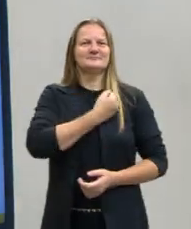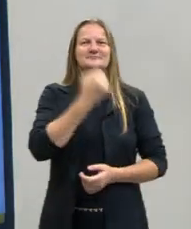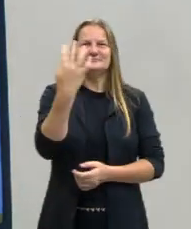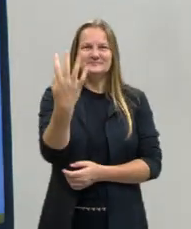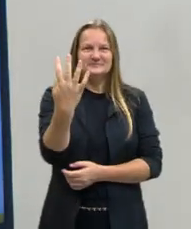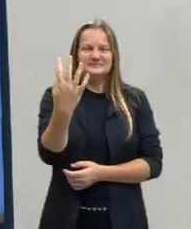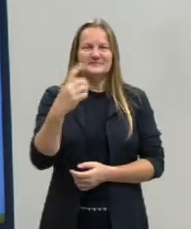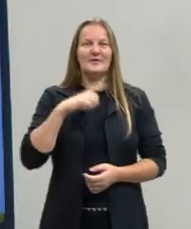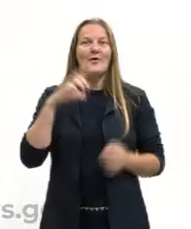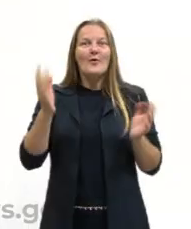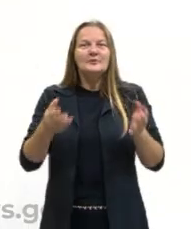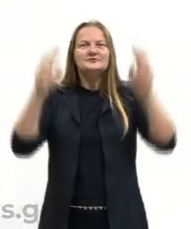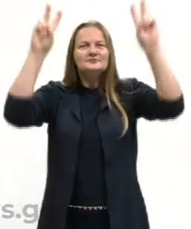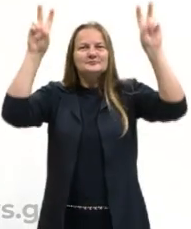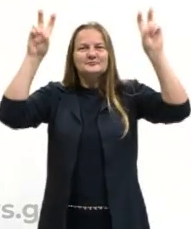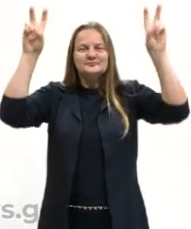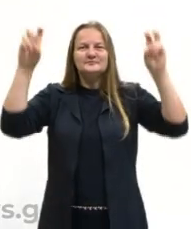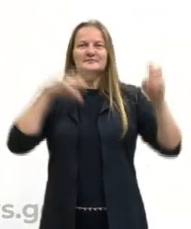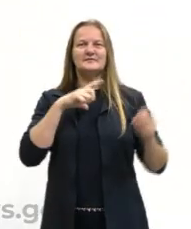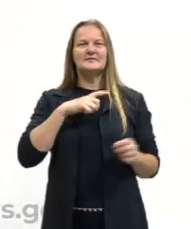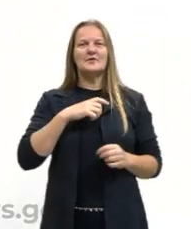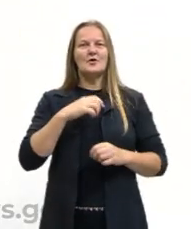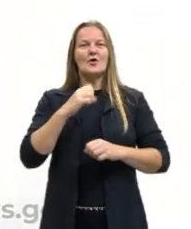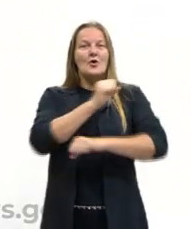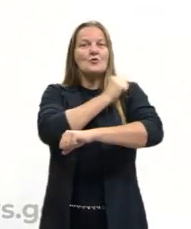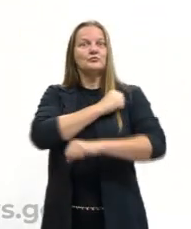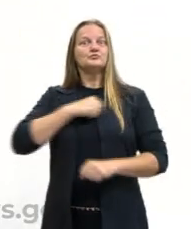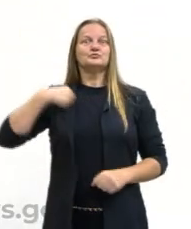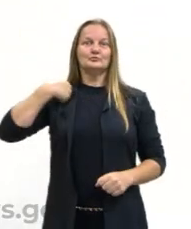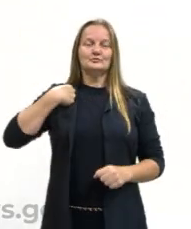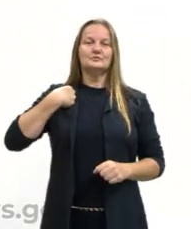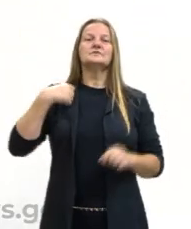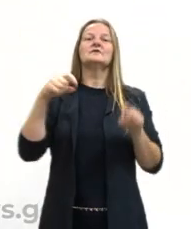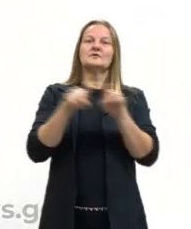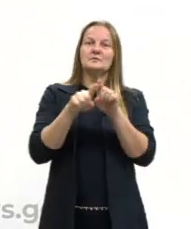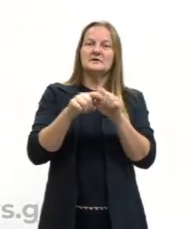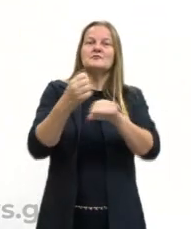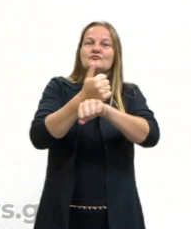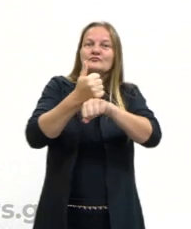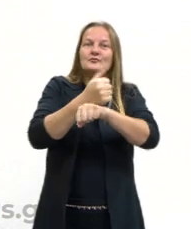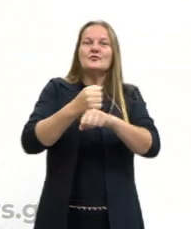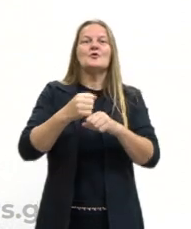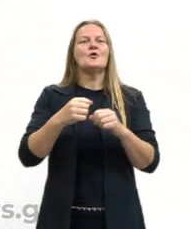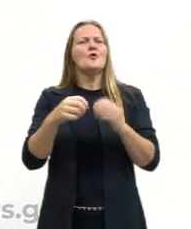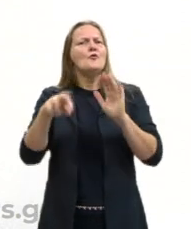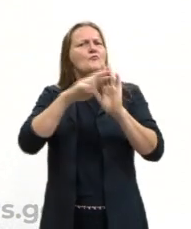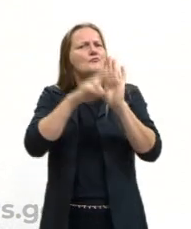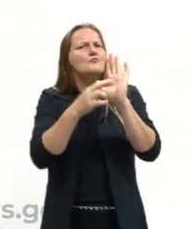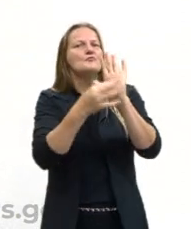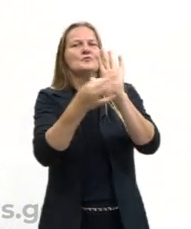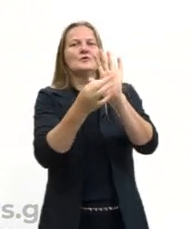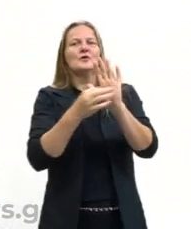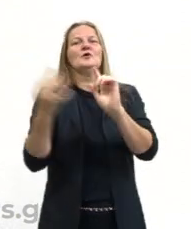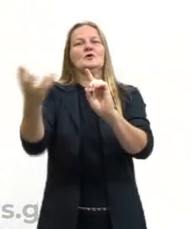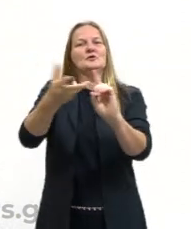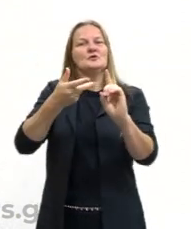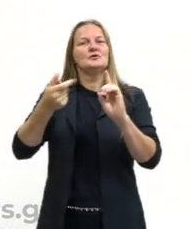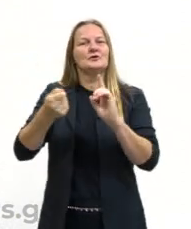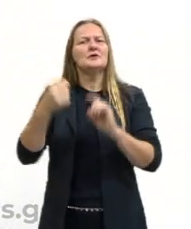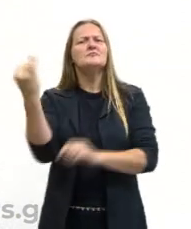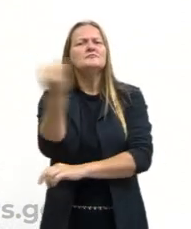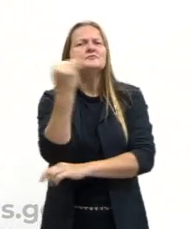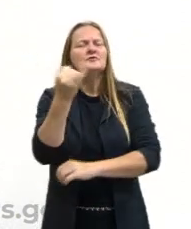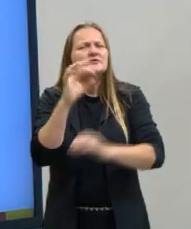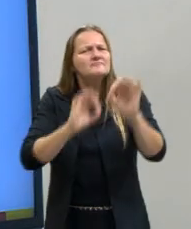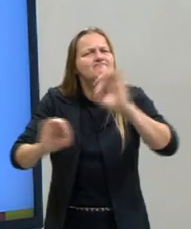4 Hoje iremos falar sobre sofistas e Sócrates retórica e dialética assuntos importantes para